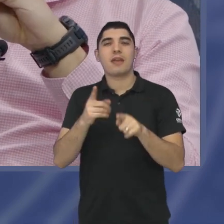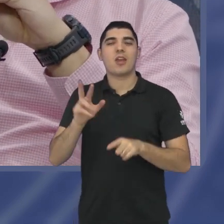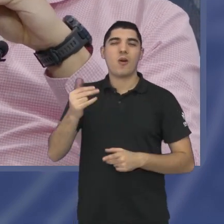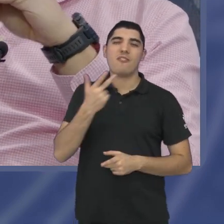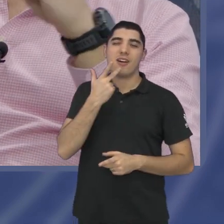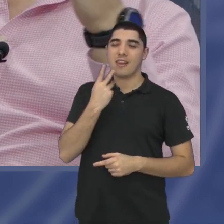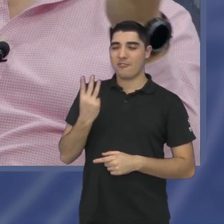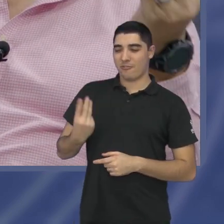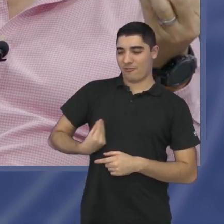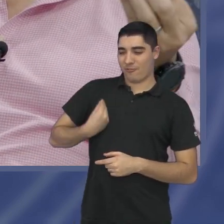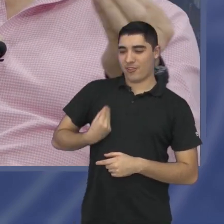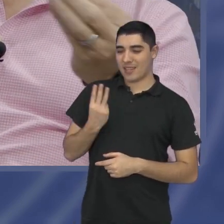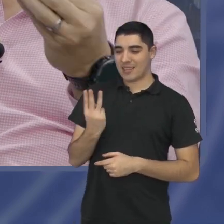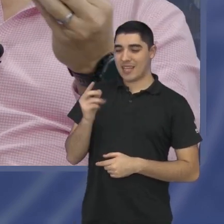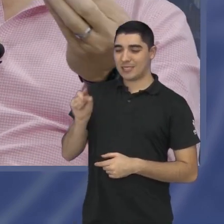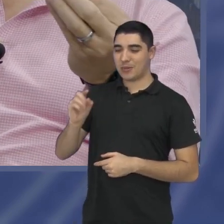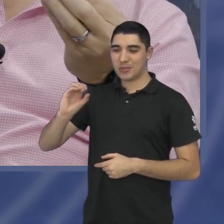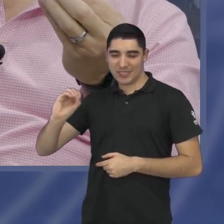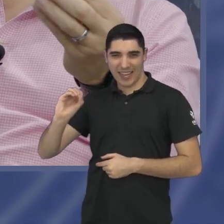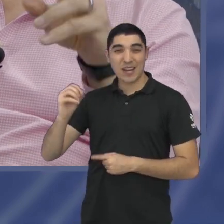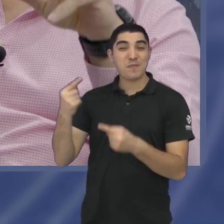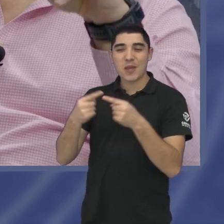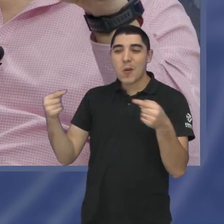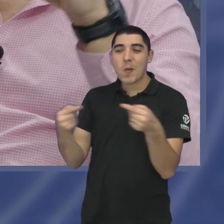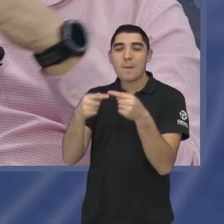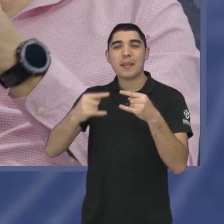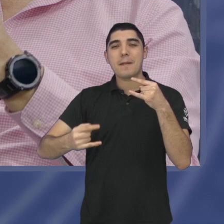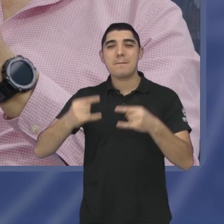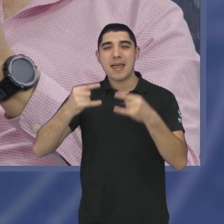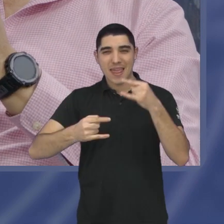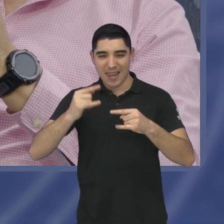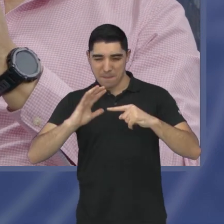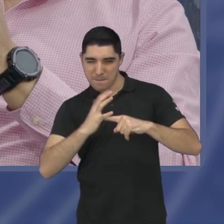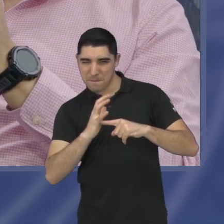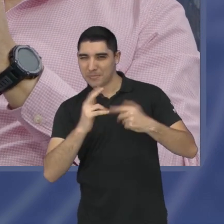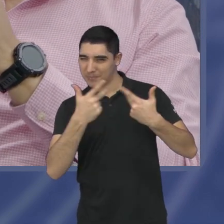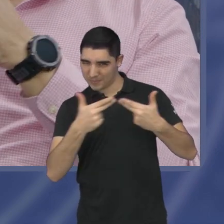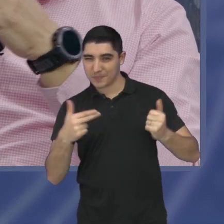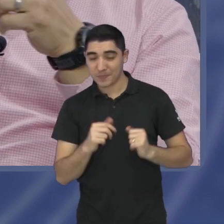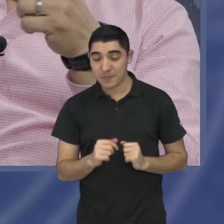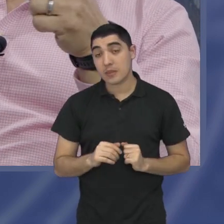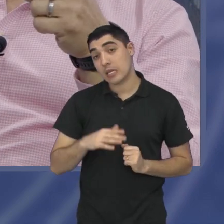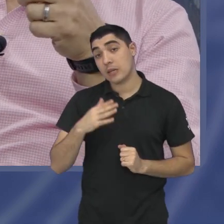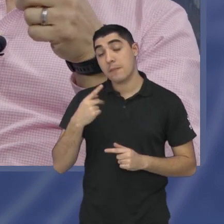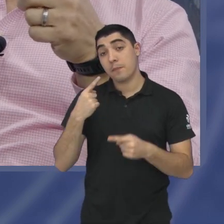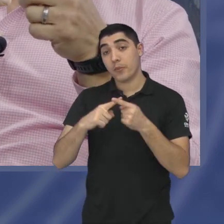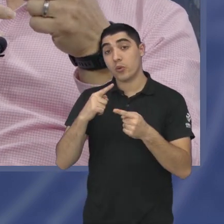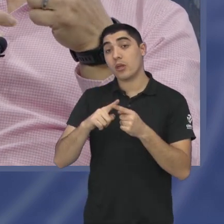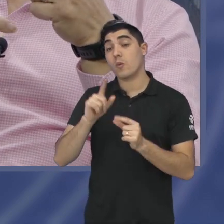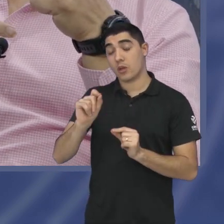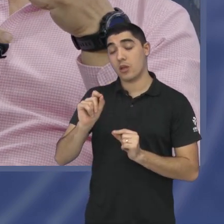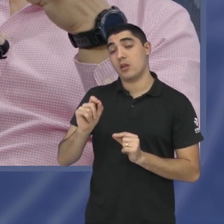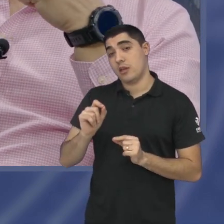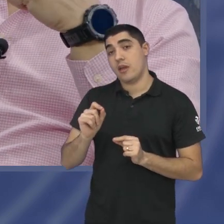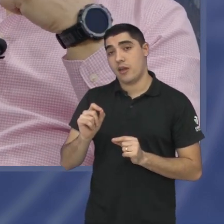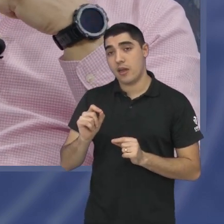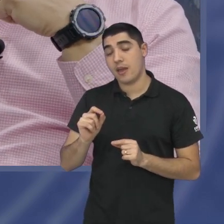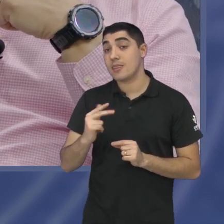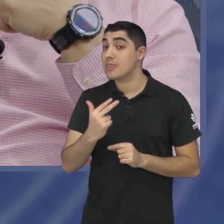vida 3.0, a vida baseada nas máquinas, vida entre aspas, de maneira que ela nunca possa